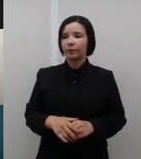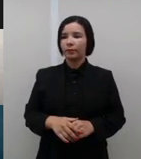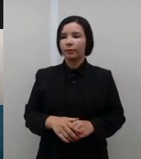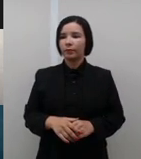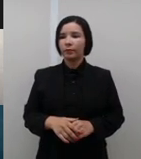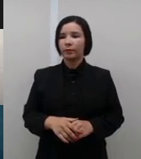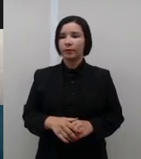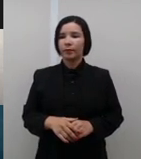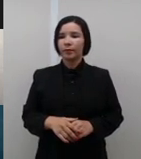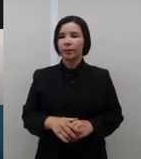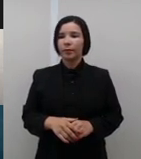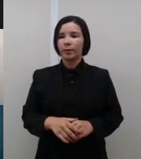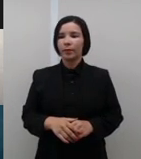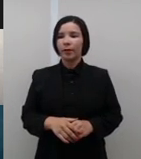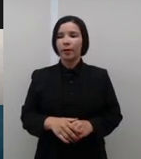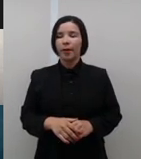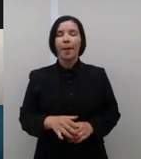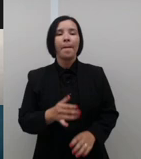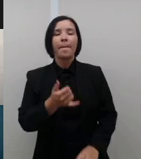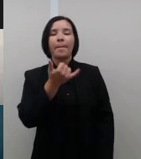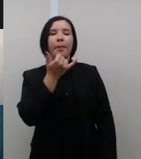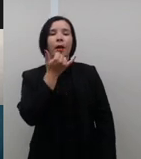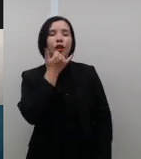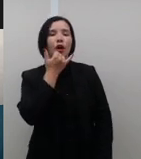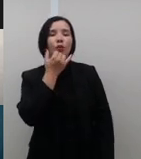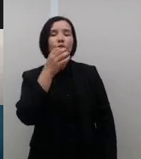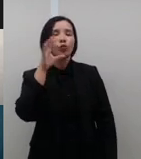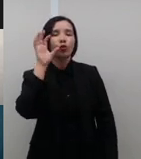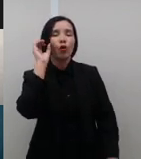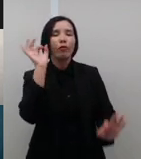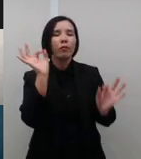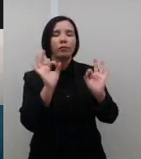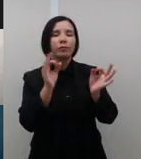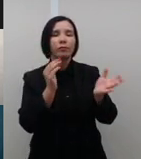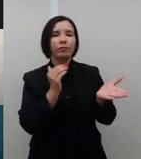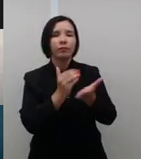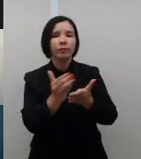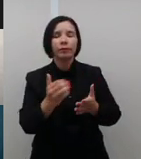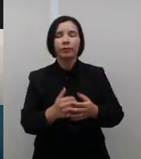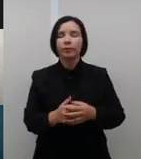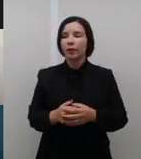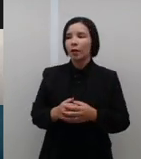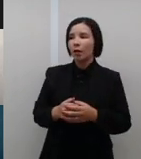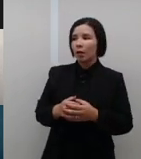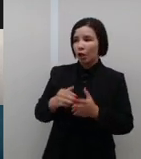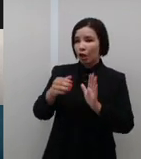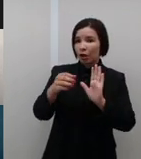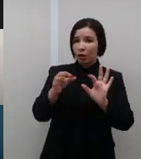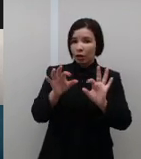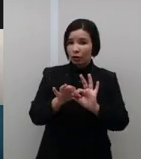Excelência, perdão, eu não ouvi o começo. Indago ao doutor Murilo se dispensa a leitura do relatório.